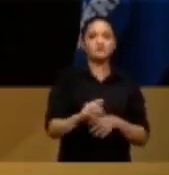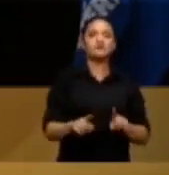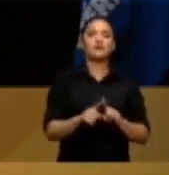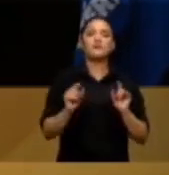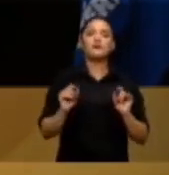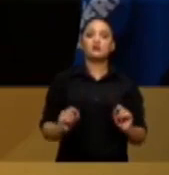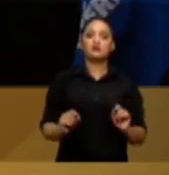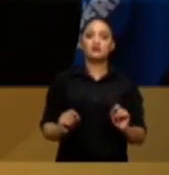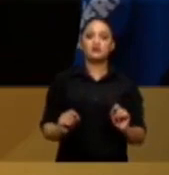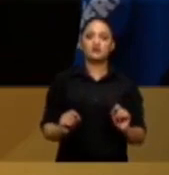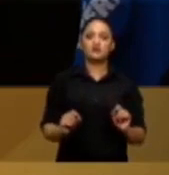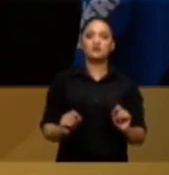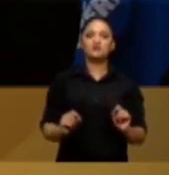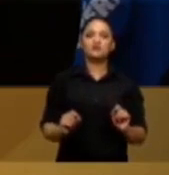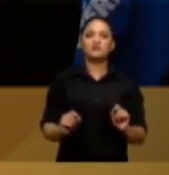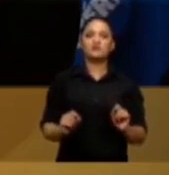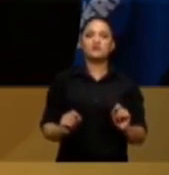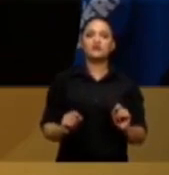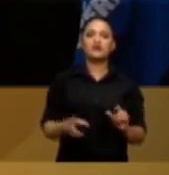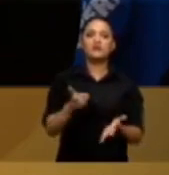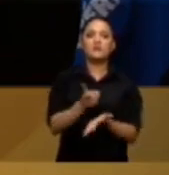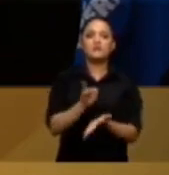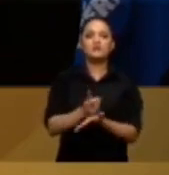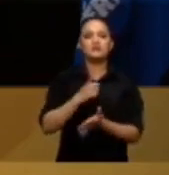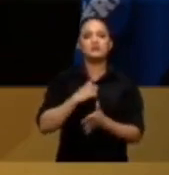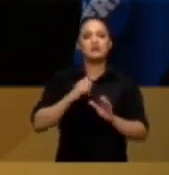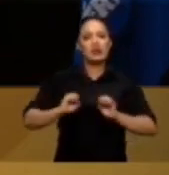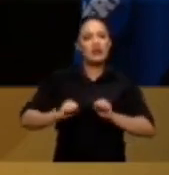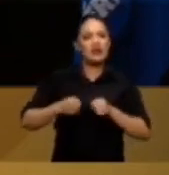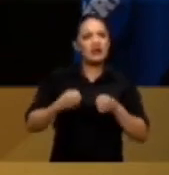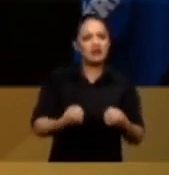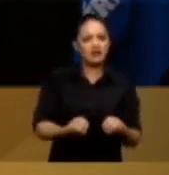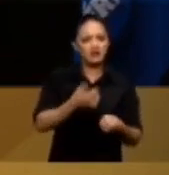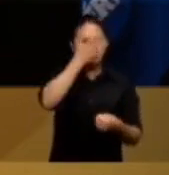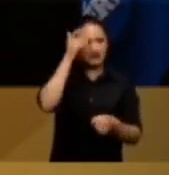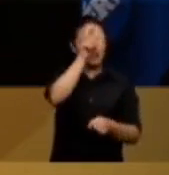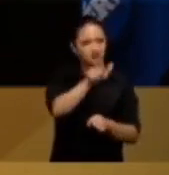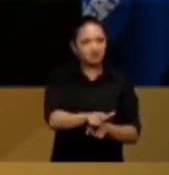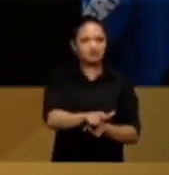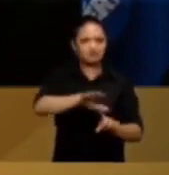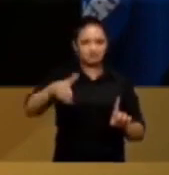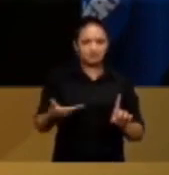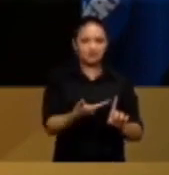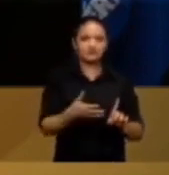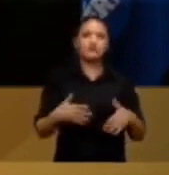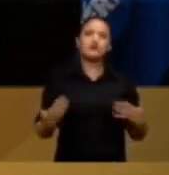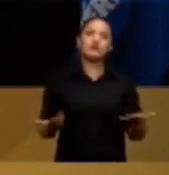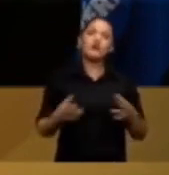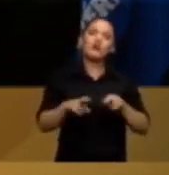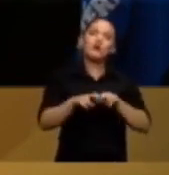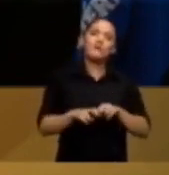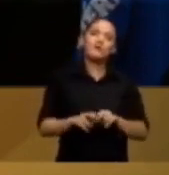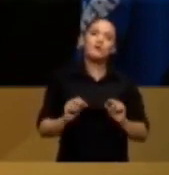igualmente franqueadas à defesa da pessoa custodiada. É esta dialética que enaltece